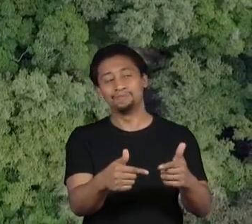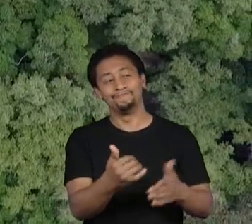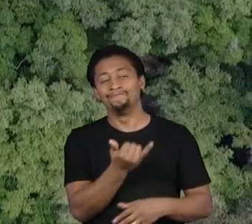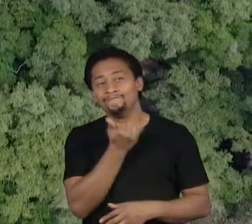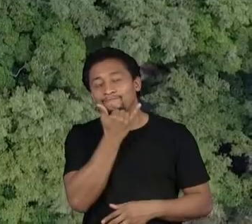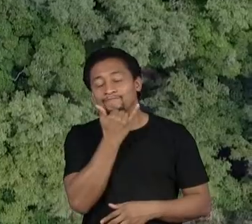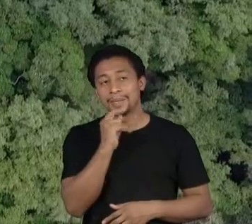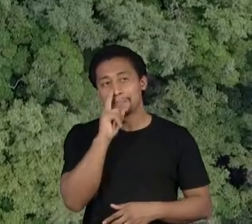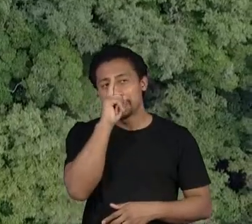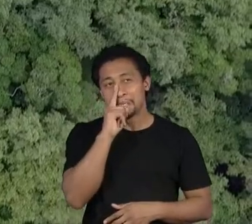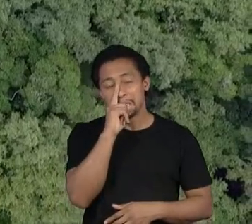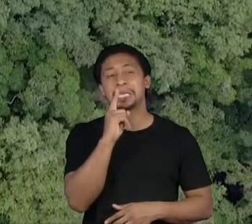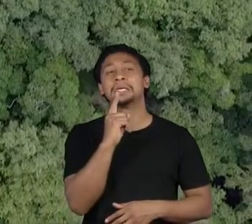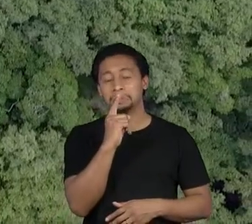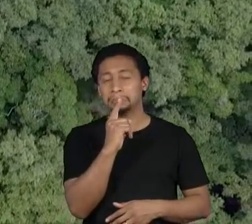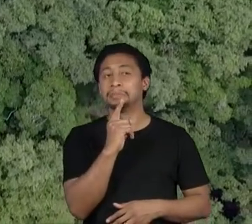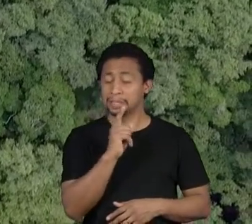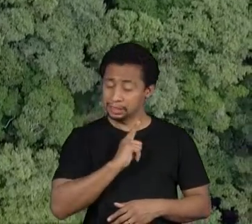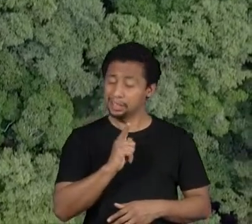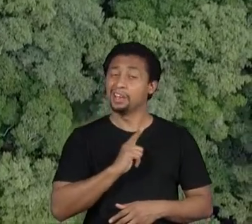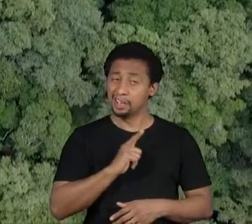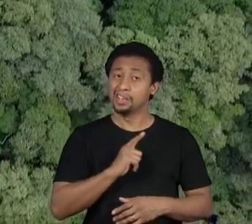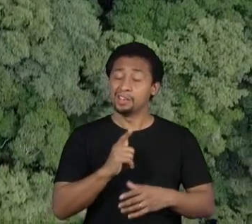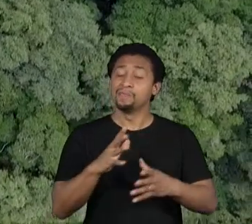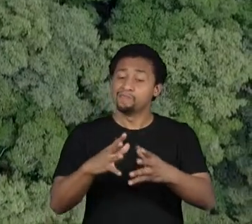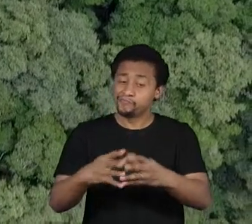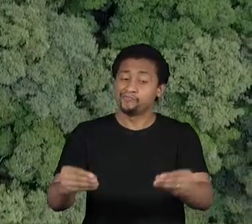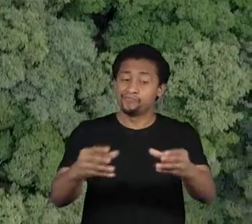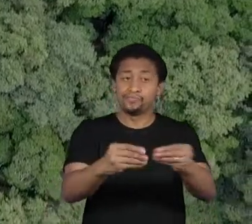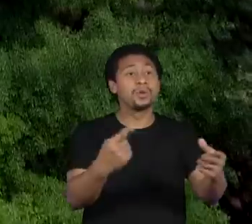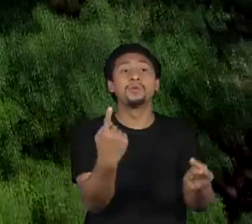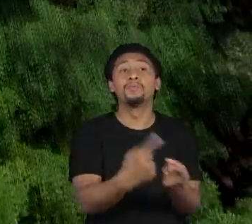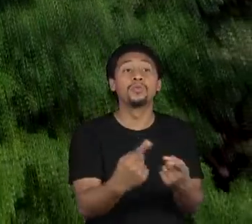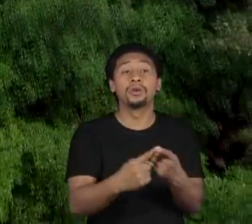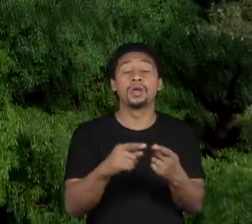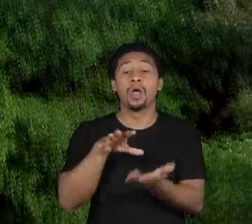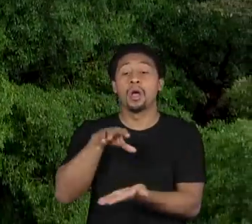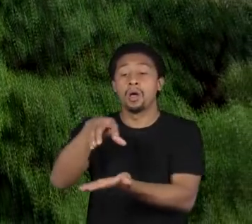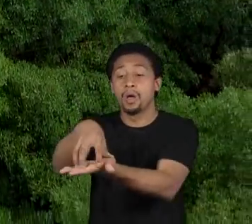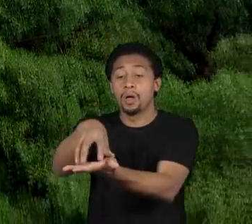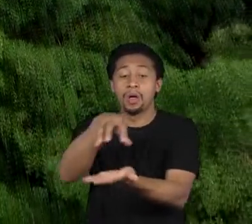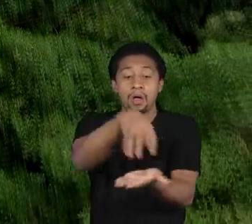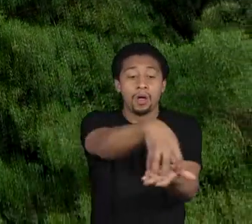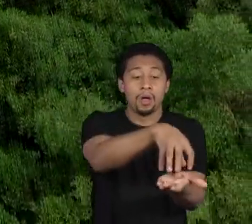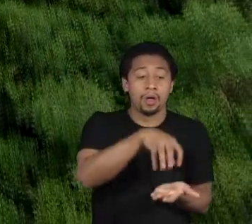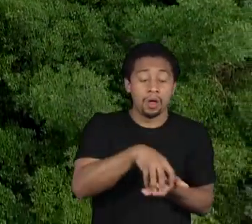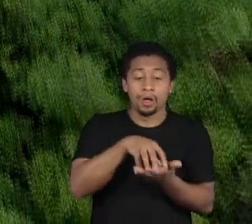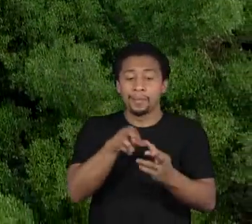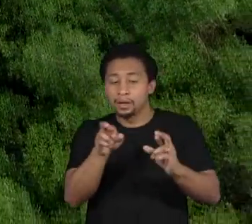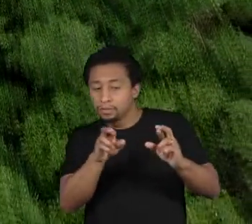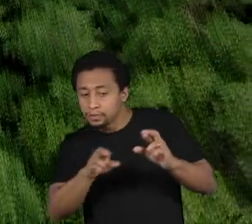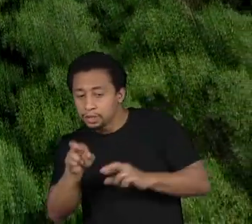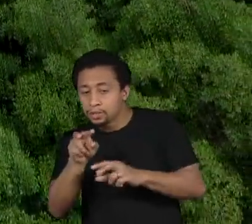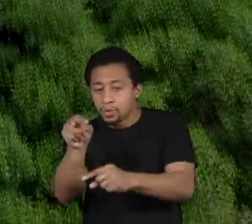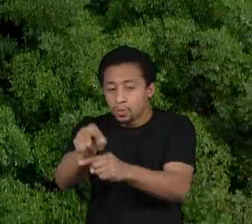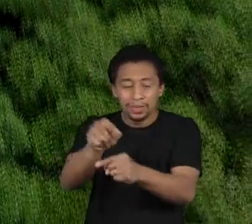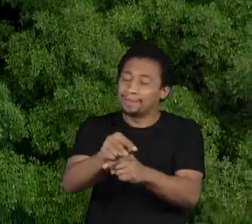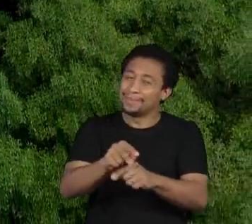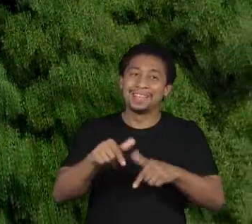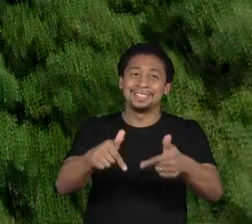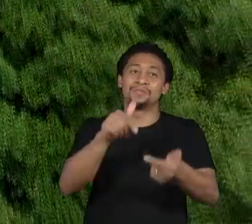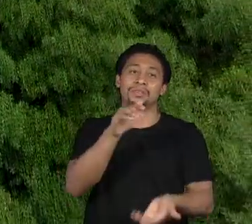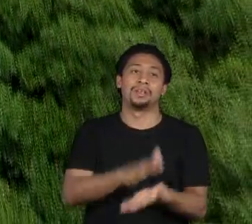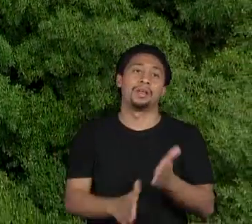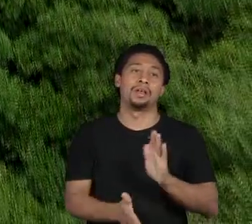estão ameaçados, porque os órgãos de fiscalização ou proteção ambiental não atuam como deveriam. Se a